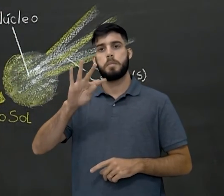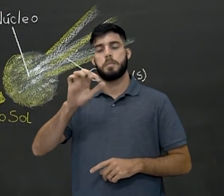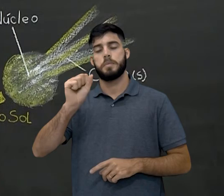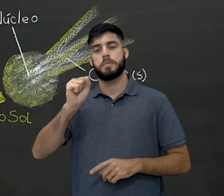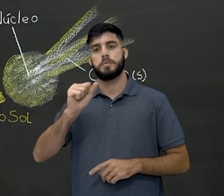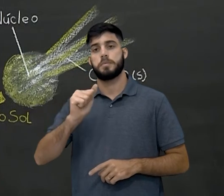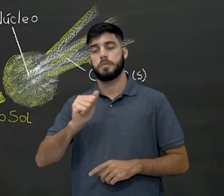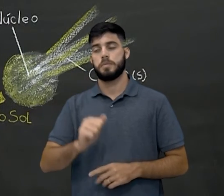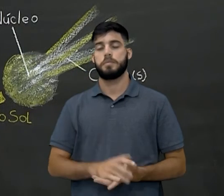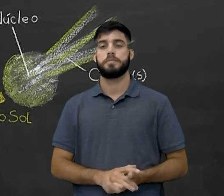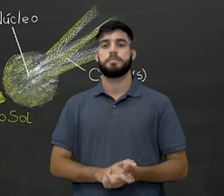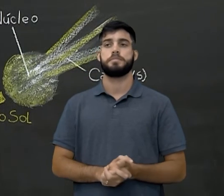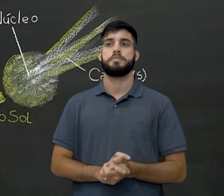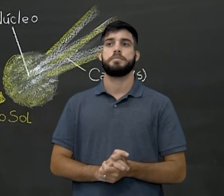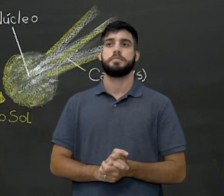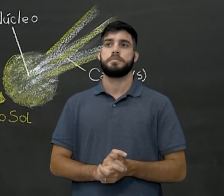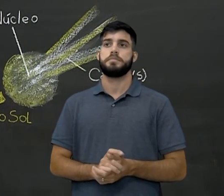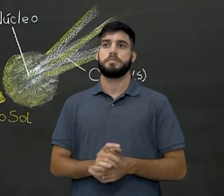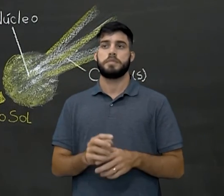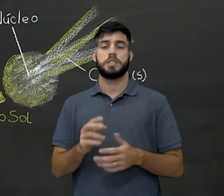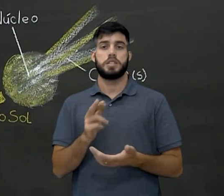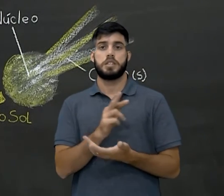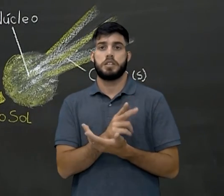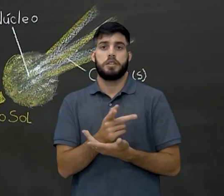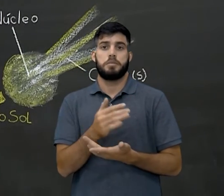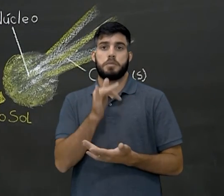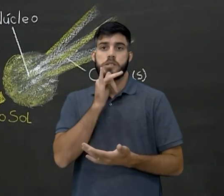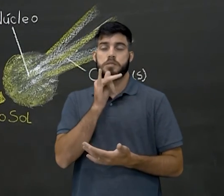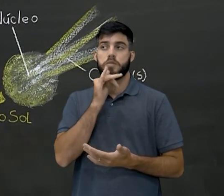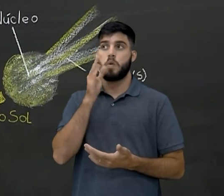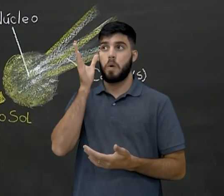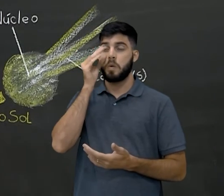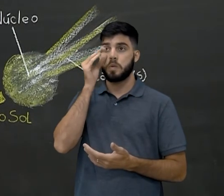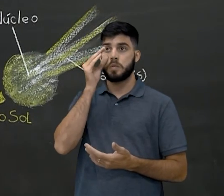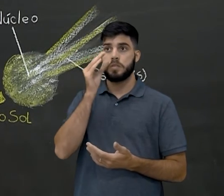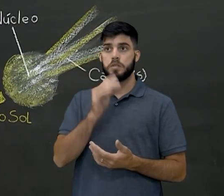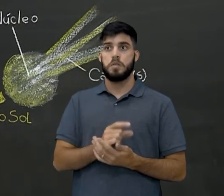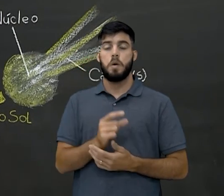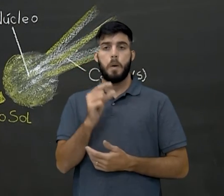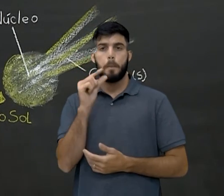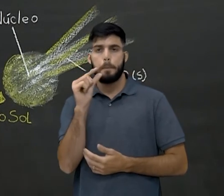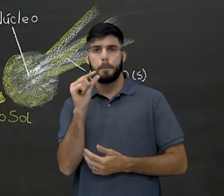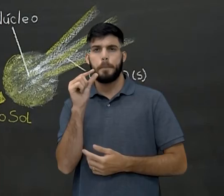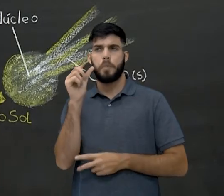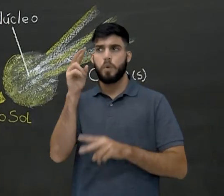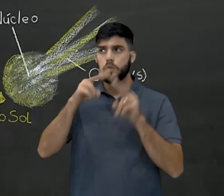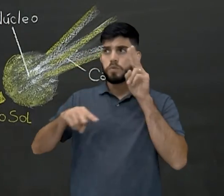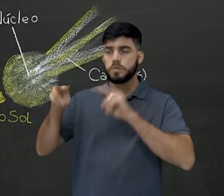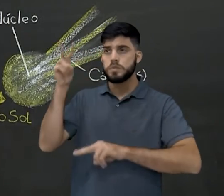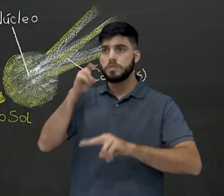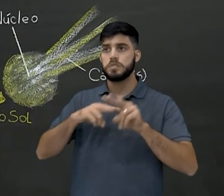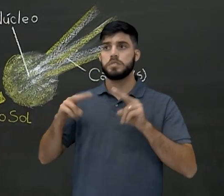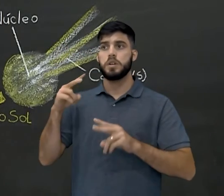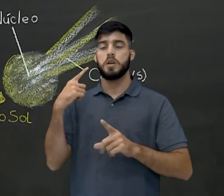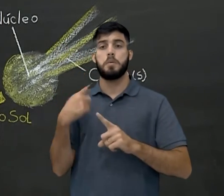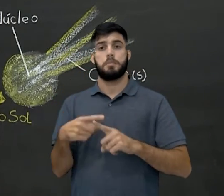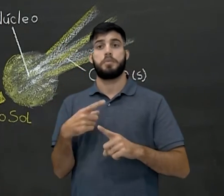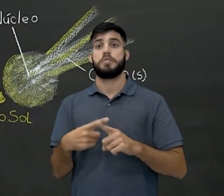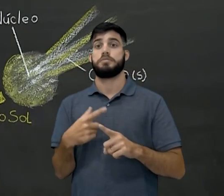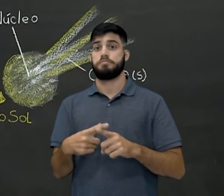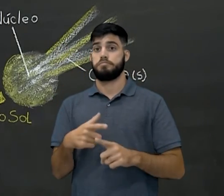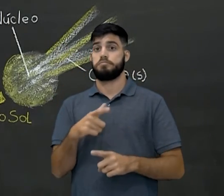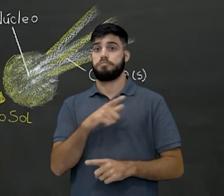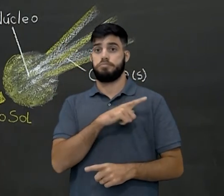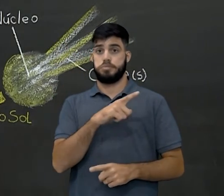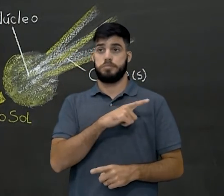visíveis da Terra, geram muita curiosidade e ansiedade, porém eles são pouco visíveis. Por quê? Porque leva muito tempo